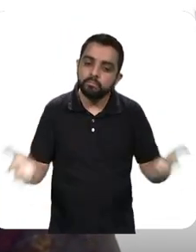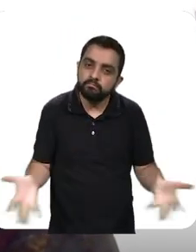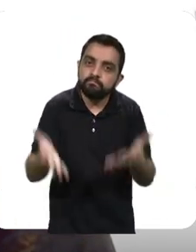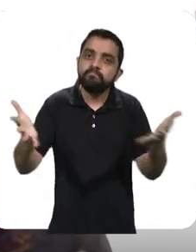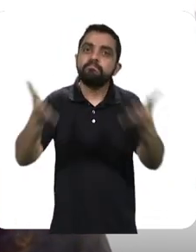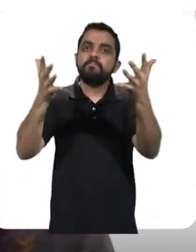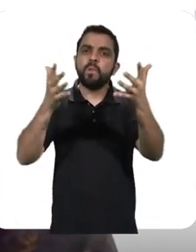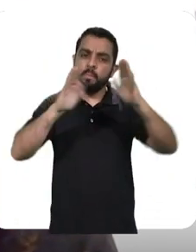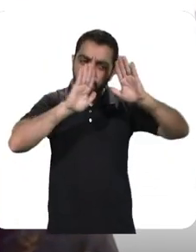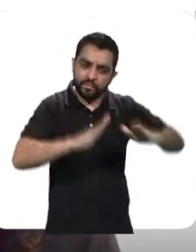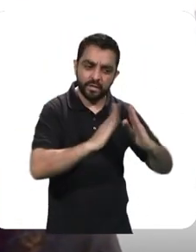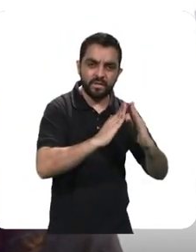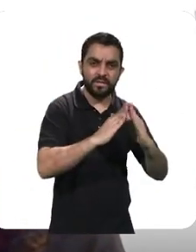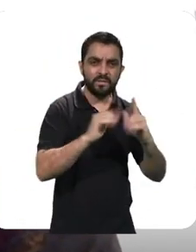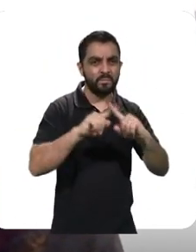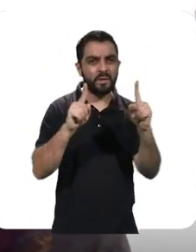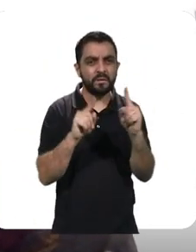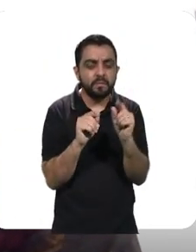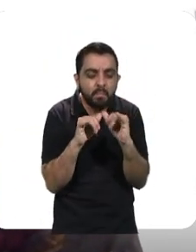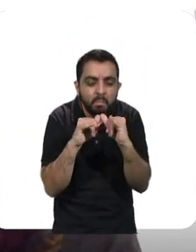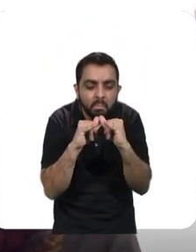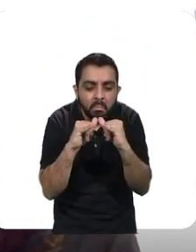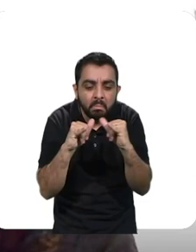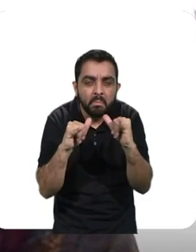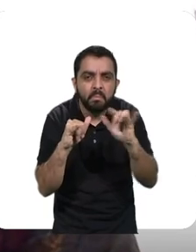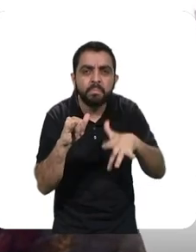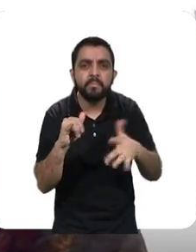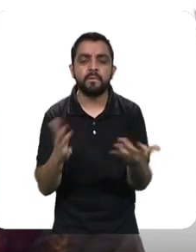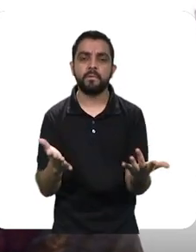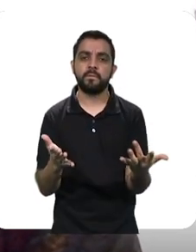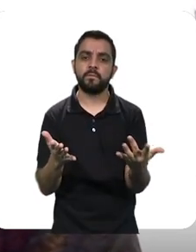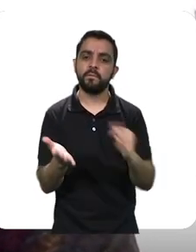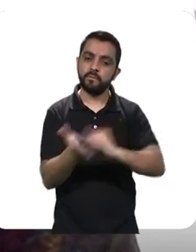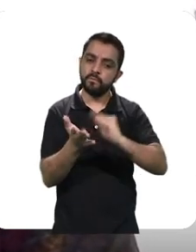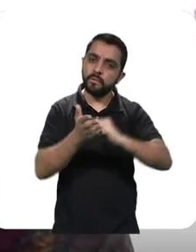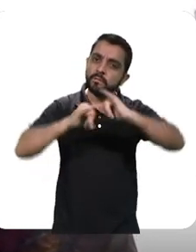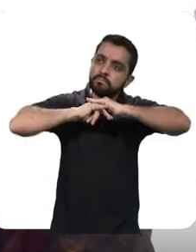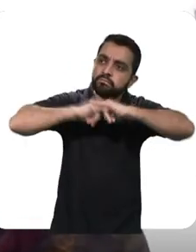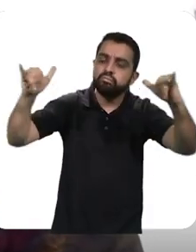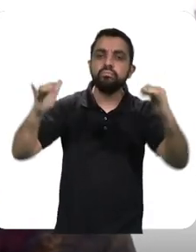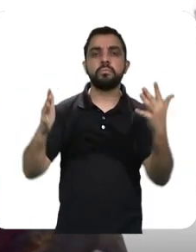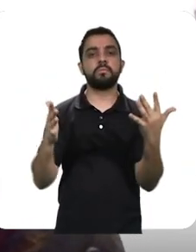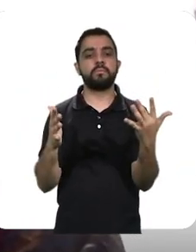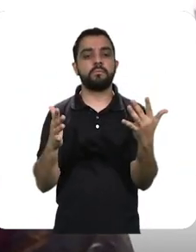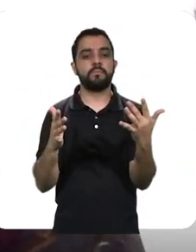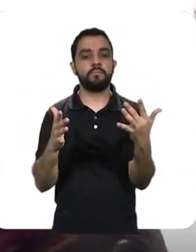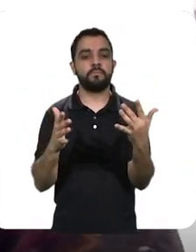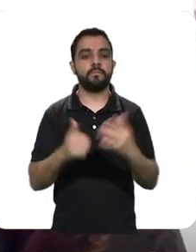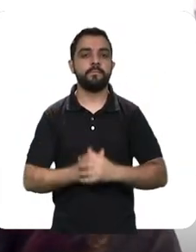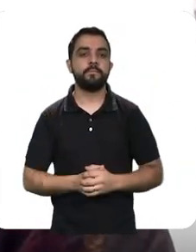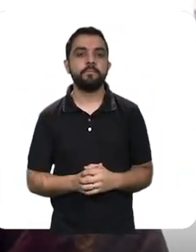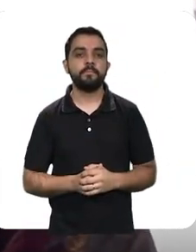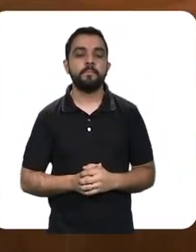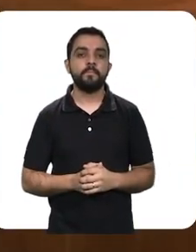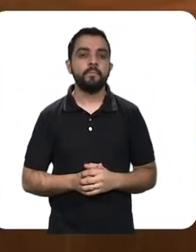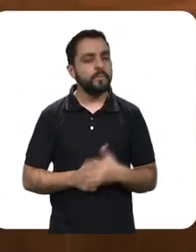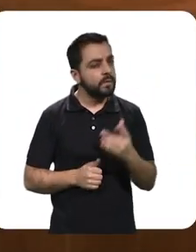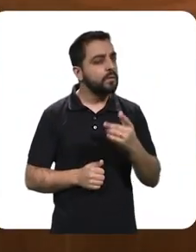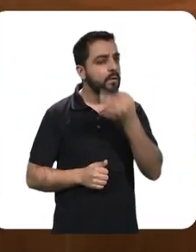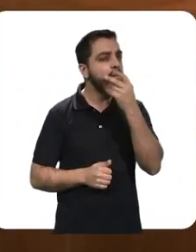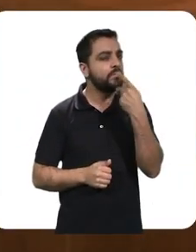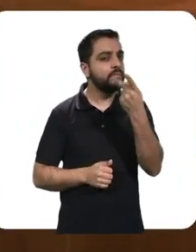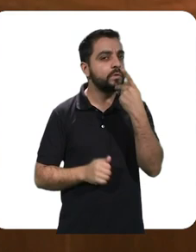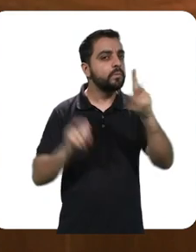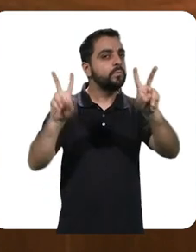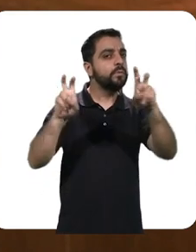em casa muito tímida, que no caso ainda hoje, a gente tem promessas, ela ainda é inexistente. Professor tocou num